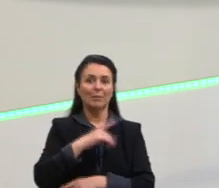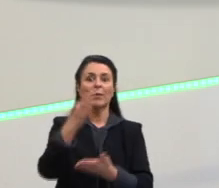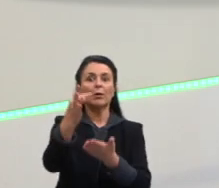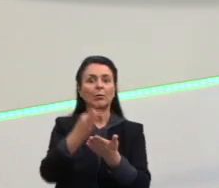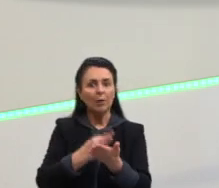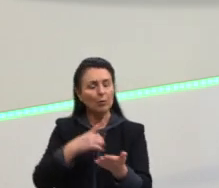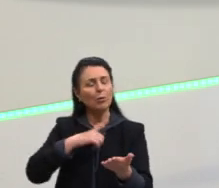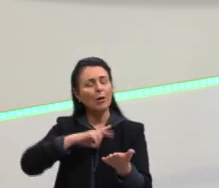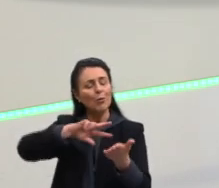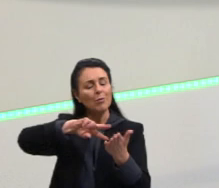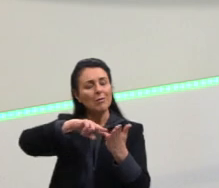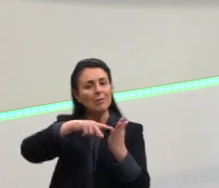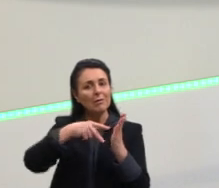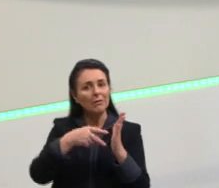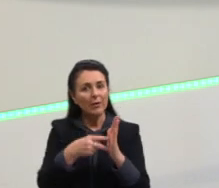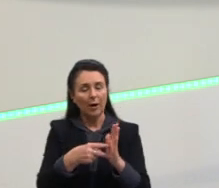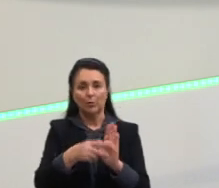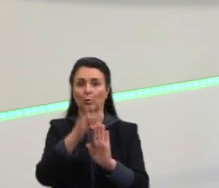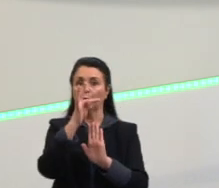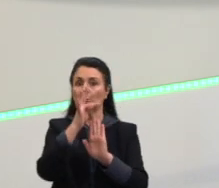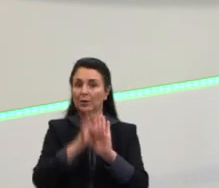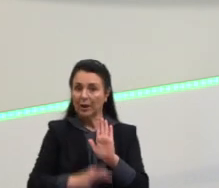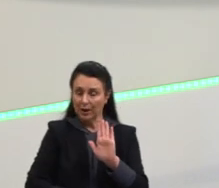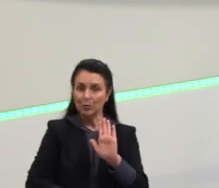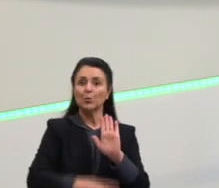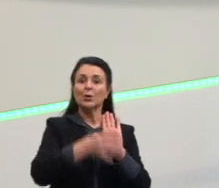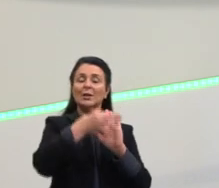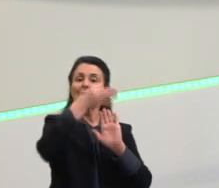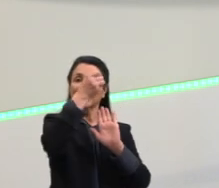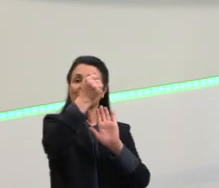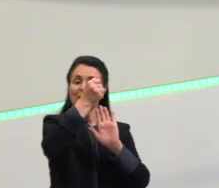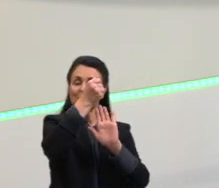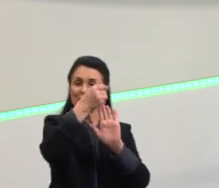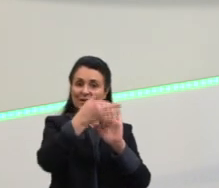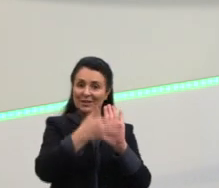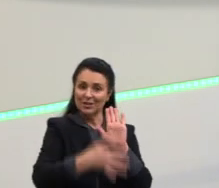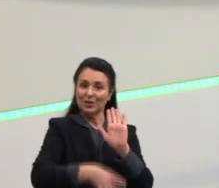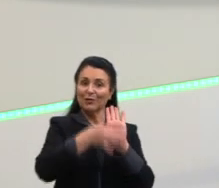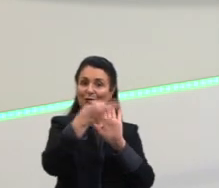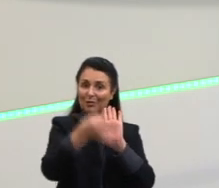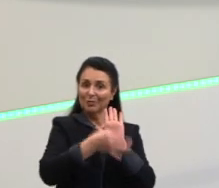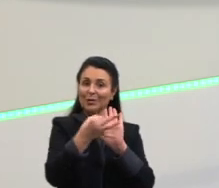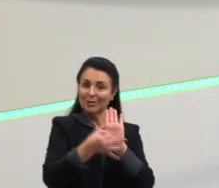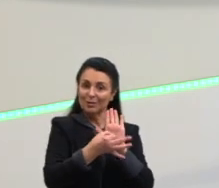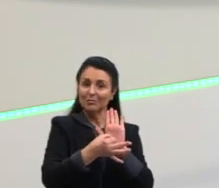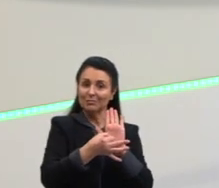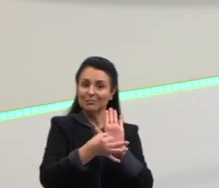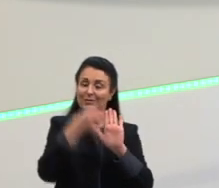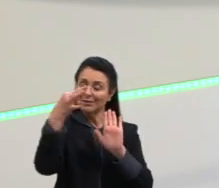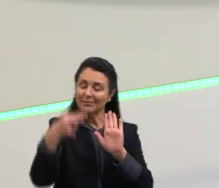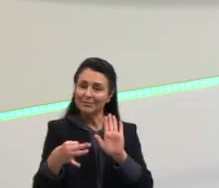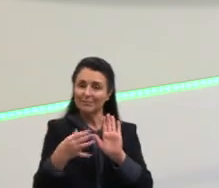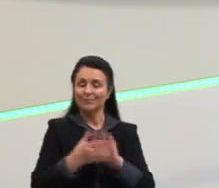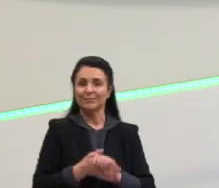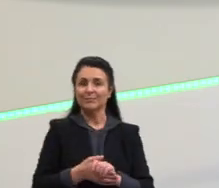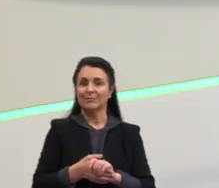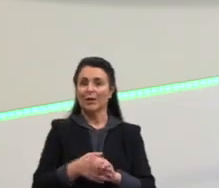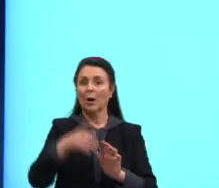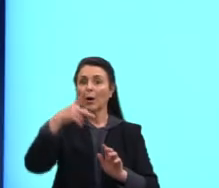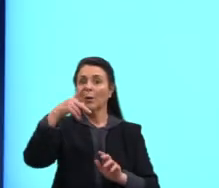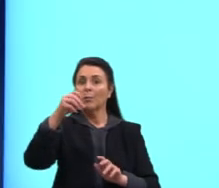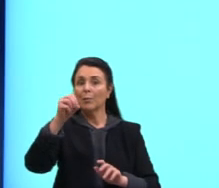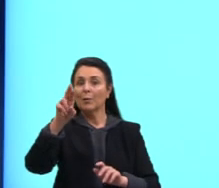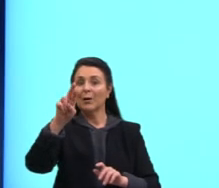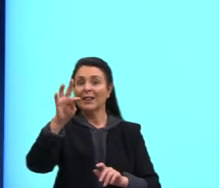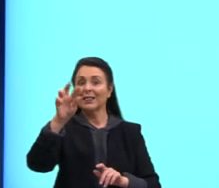texto signifique como um texto dissertativo argumentativo que ele precisa ser e portanto